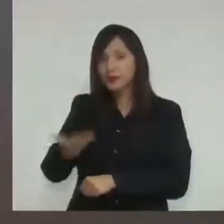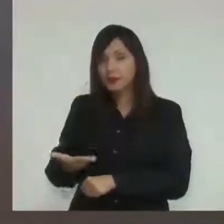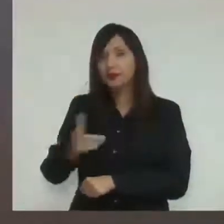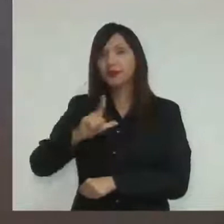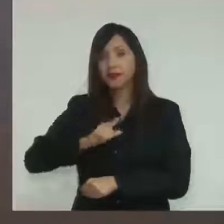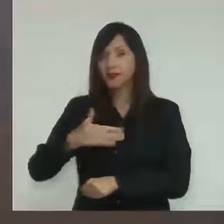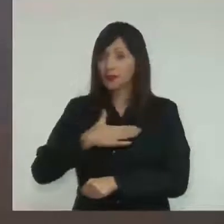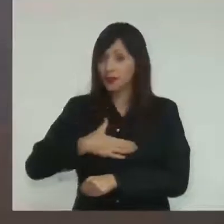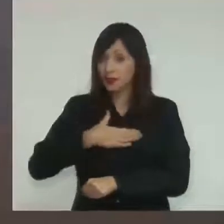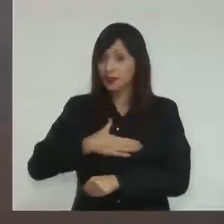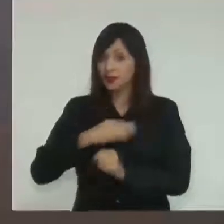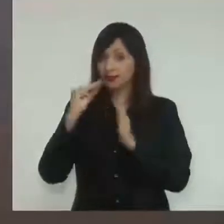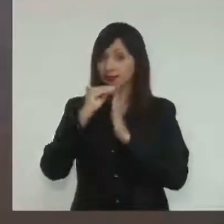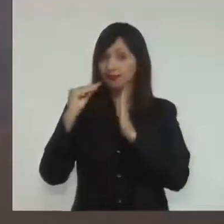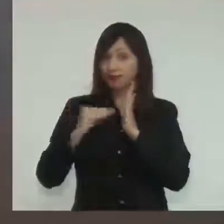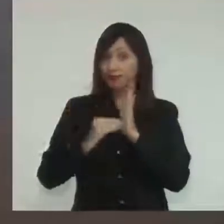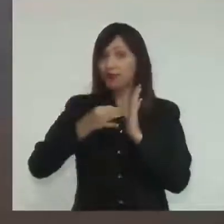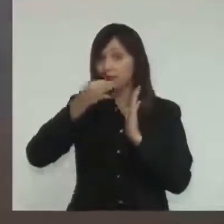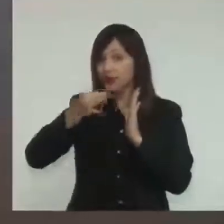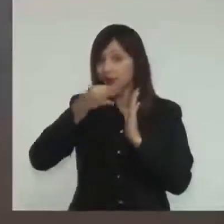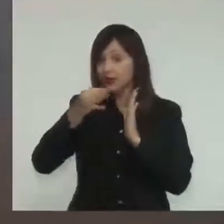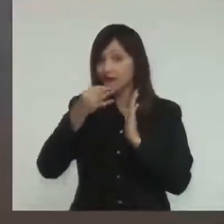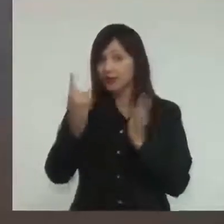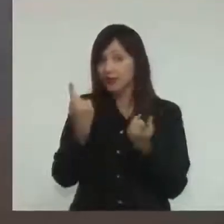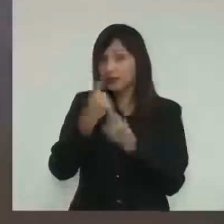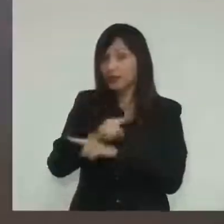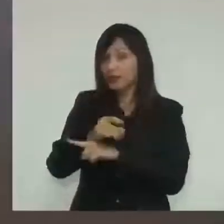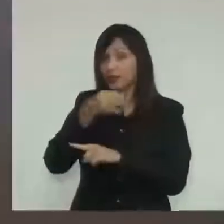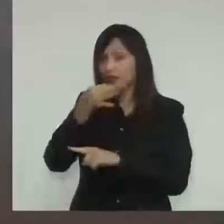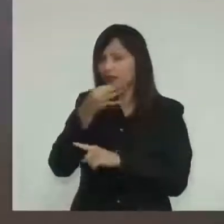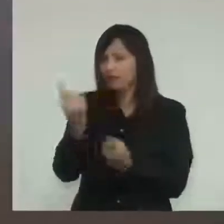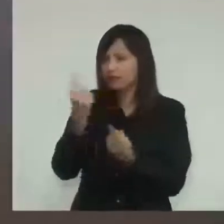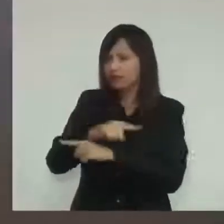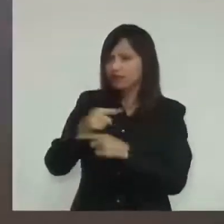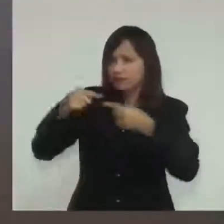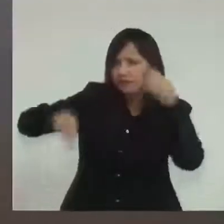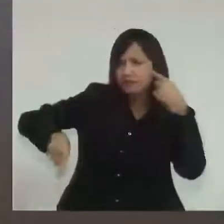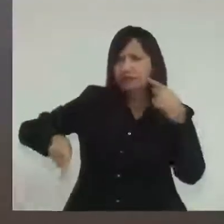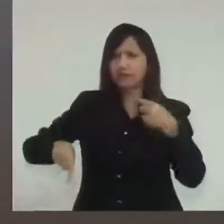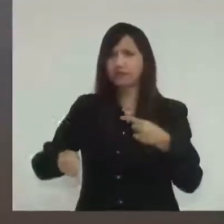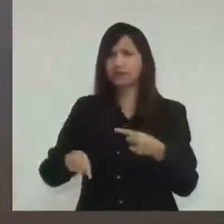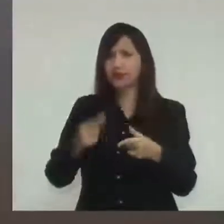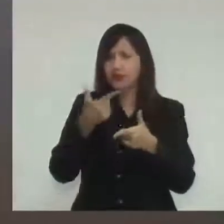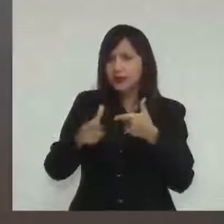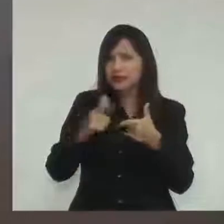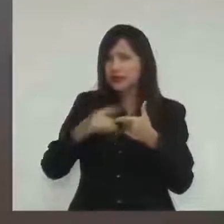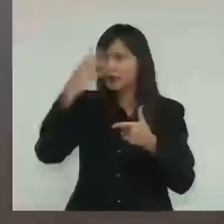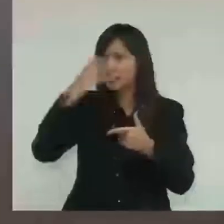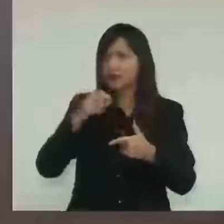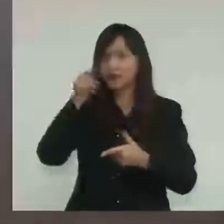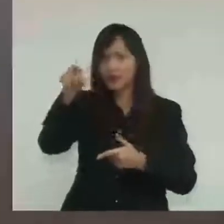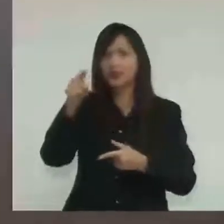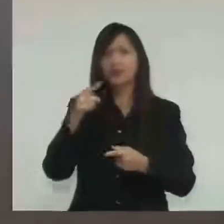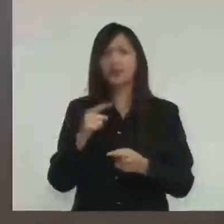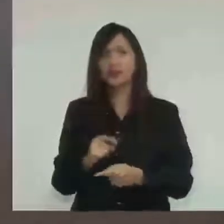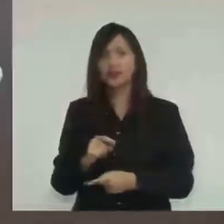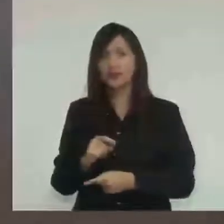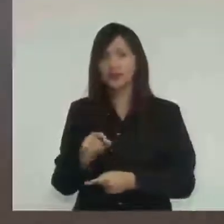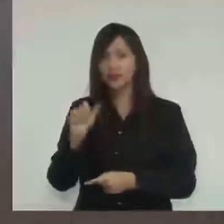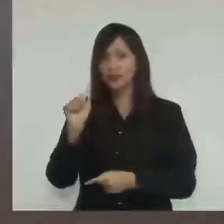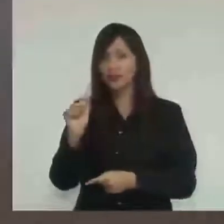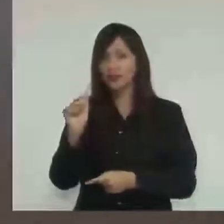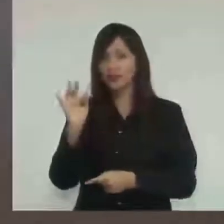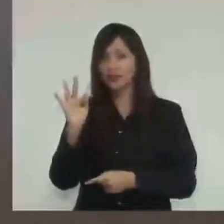eu quero colocar duas contradições. Contradição 1. Problemas sérios lá na Afonso Garbuio, né, no finalzinho da Estrada da Boiada,